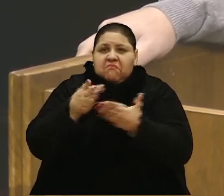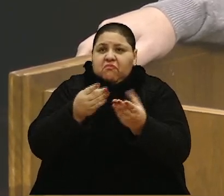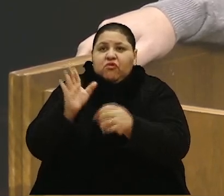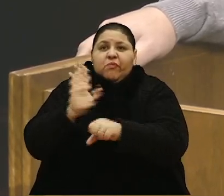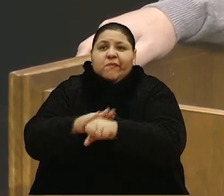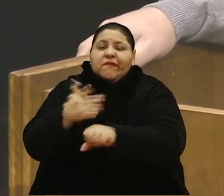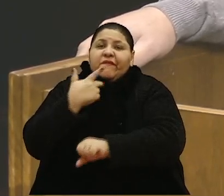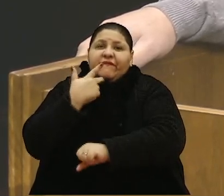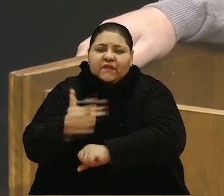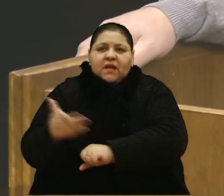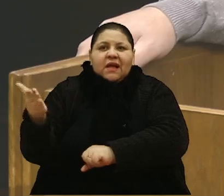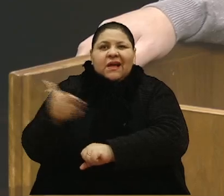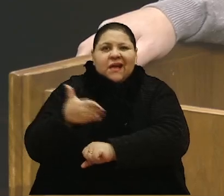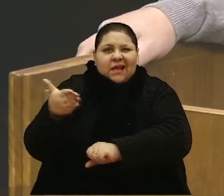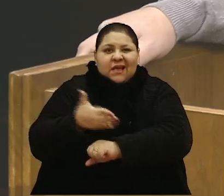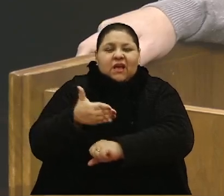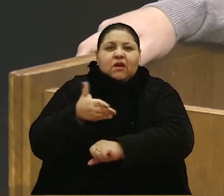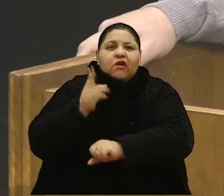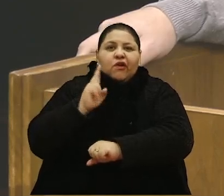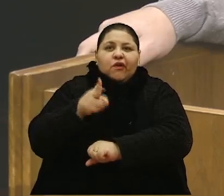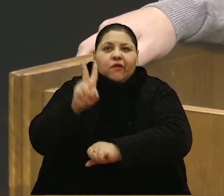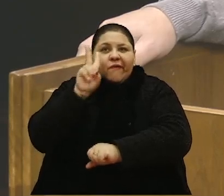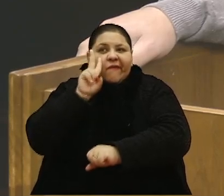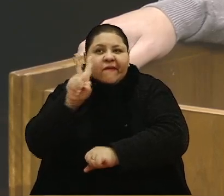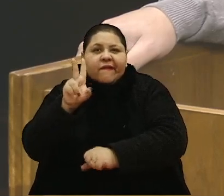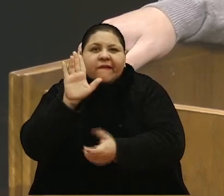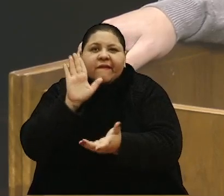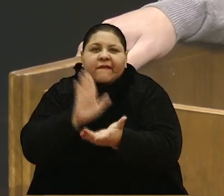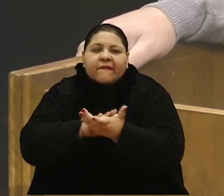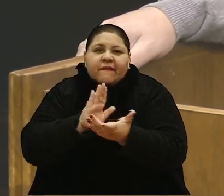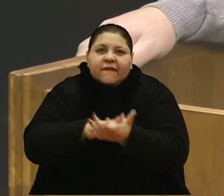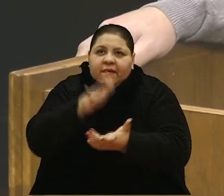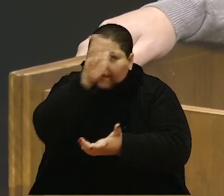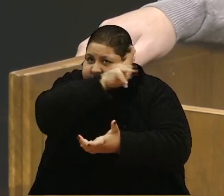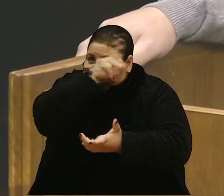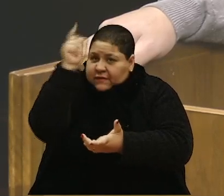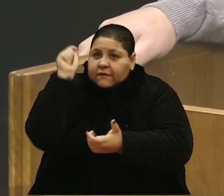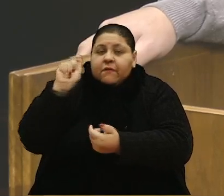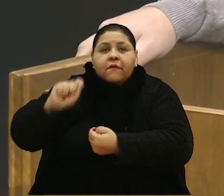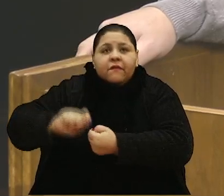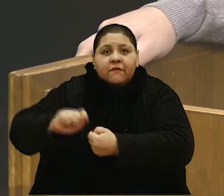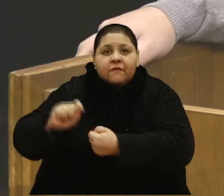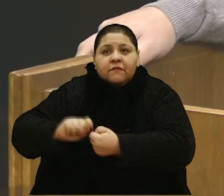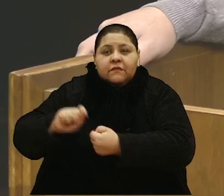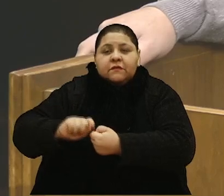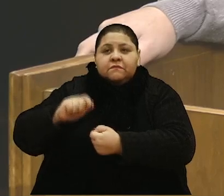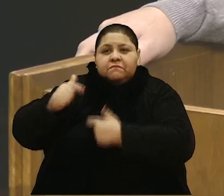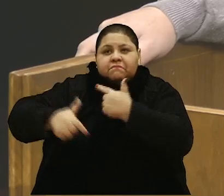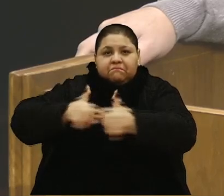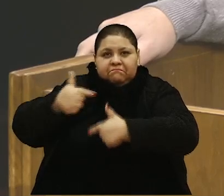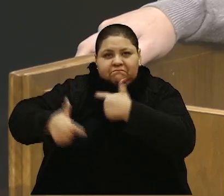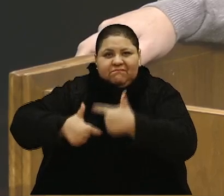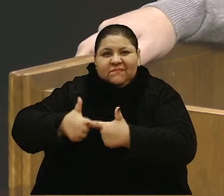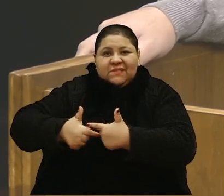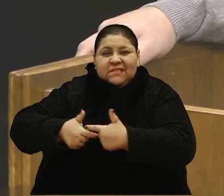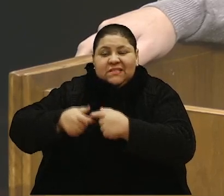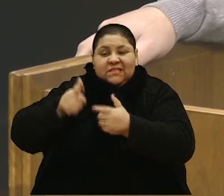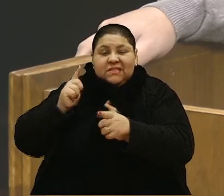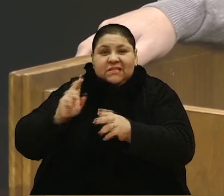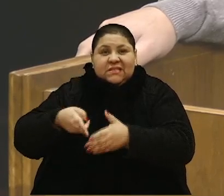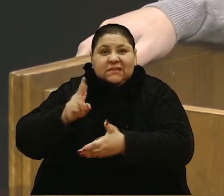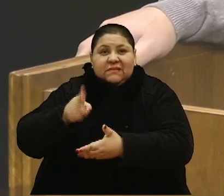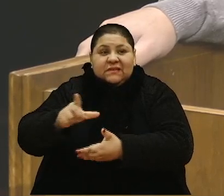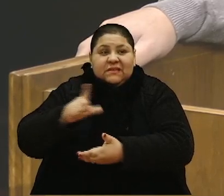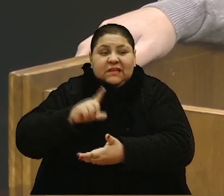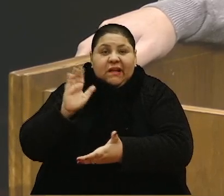falar. Agora, seguidamente eu estou vendo cobranças quando o município está fazendo o seu serviço e insistentemente existe a